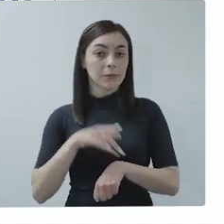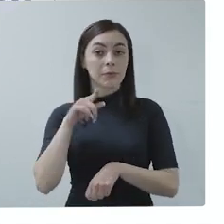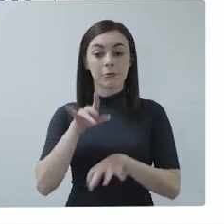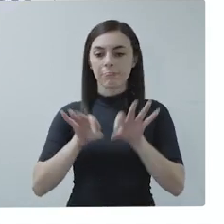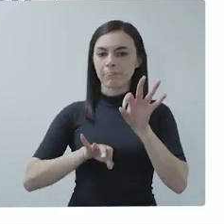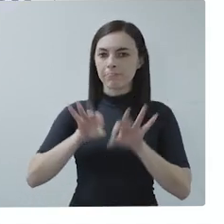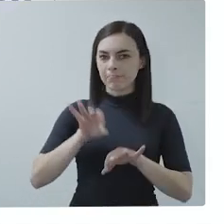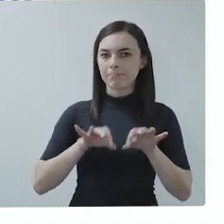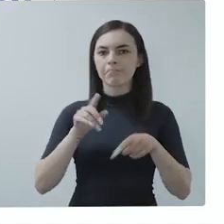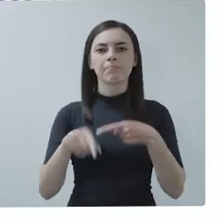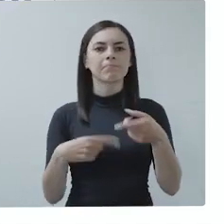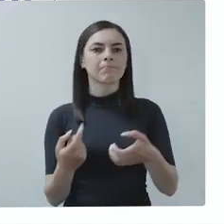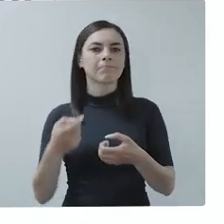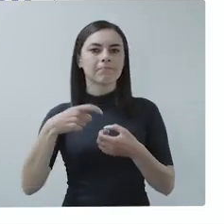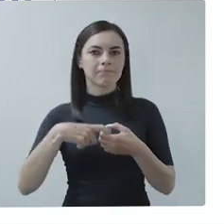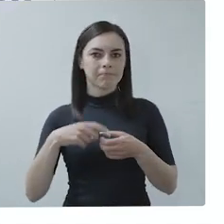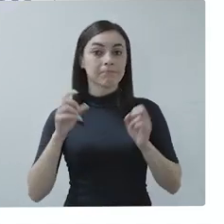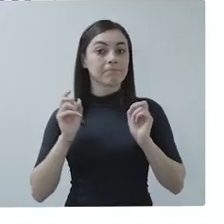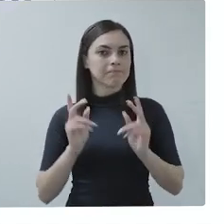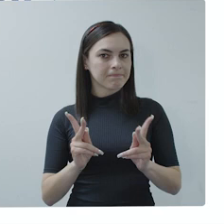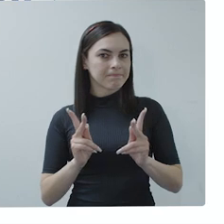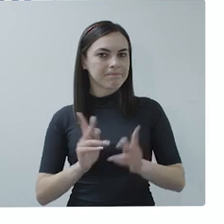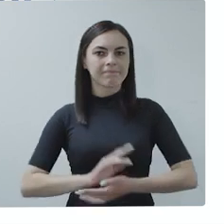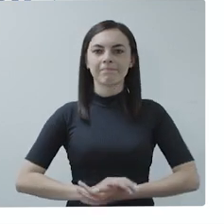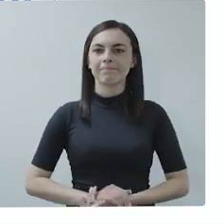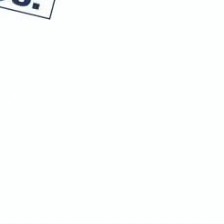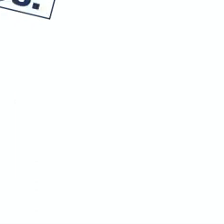vocês e a gente já retorna, ok?